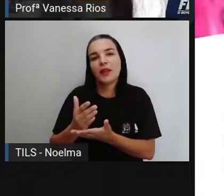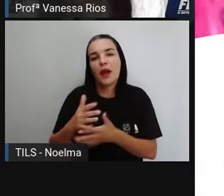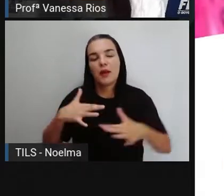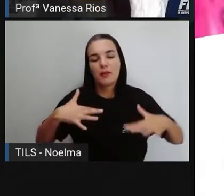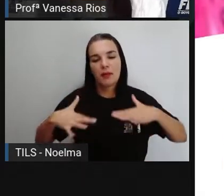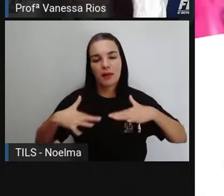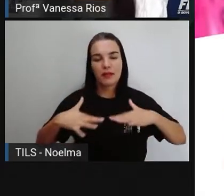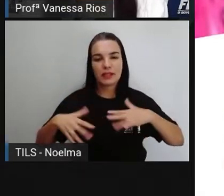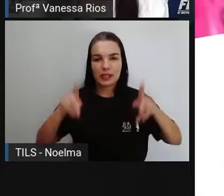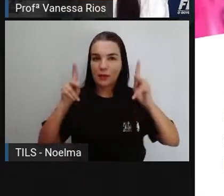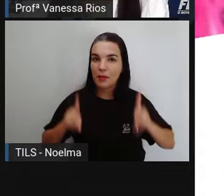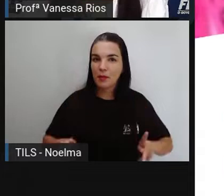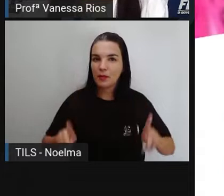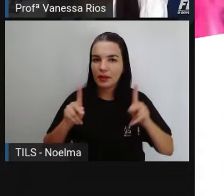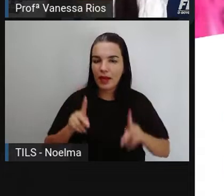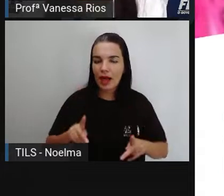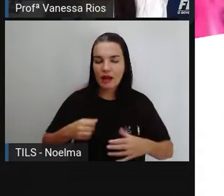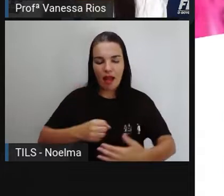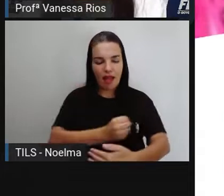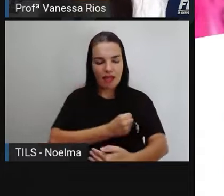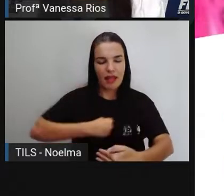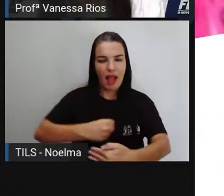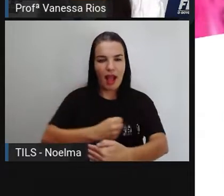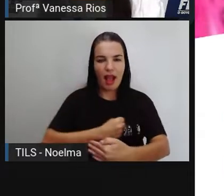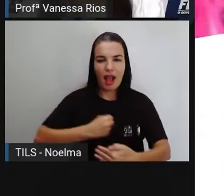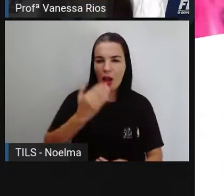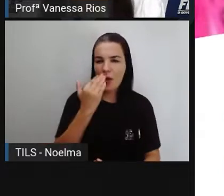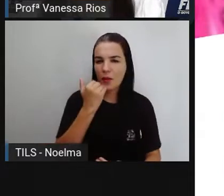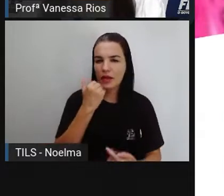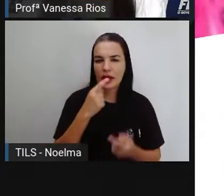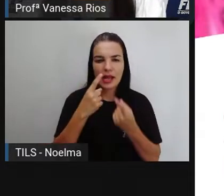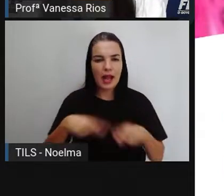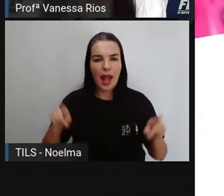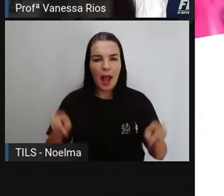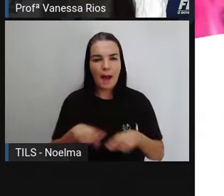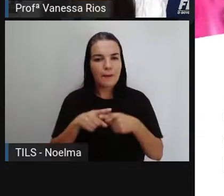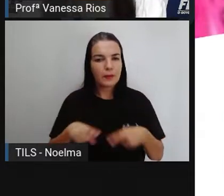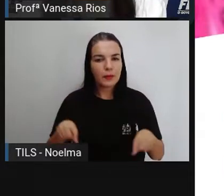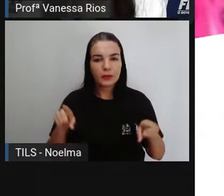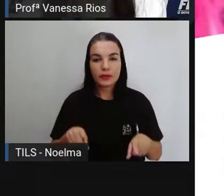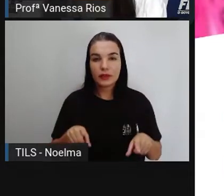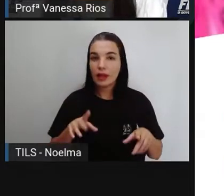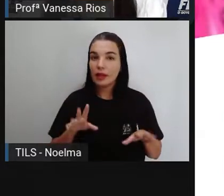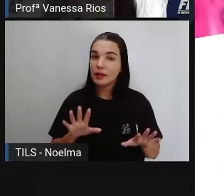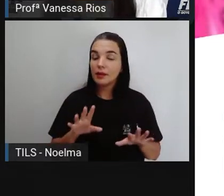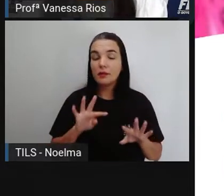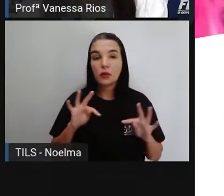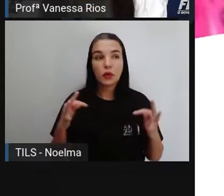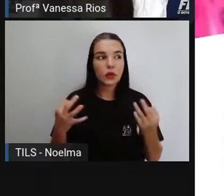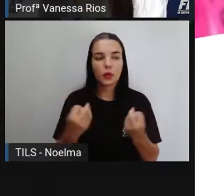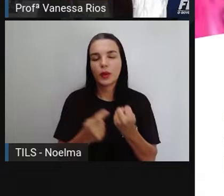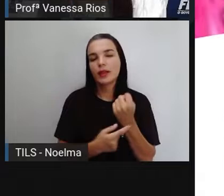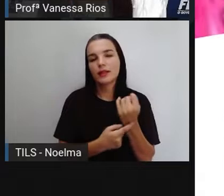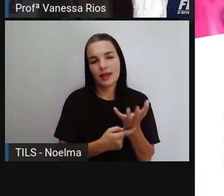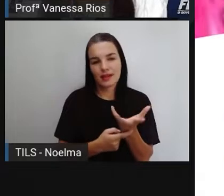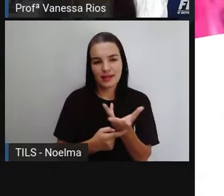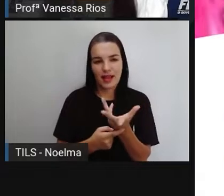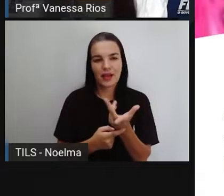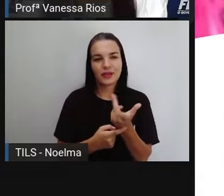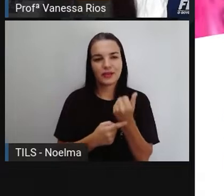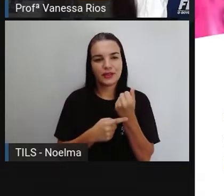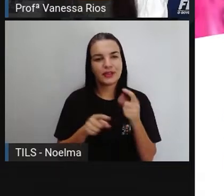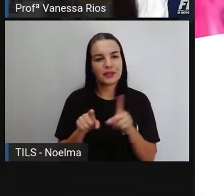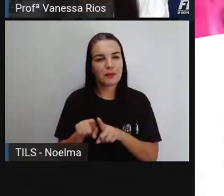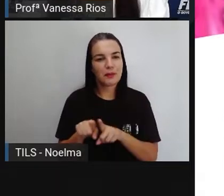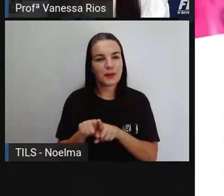na culinária, na música e em praticamente todas as artes. E aí é muito interessante,